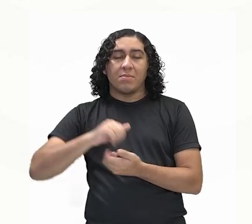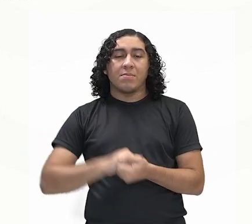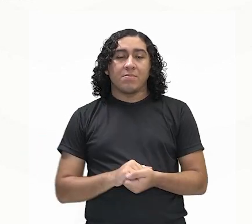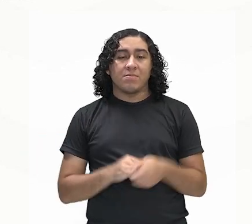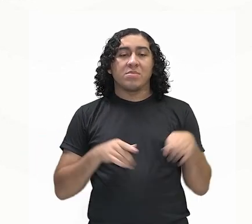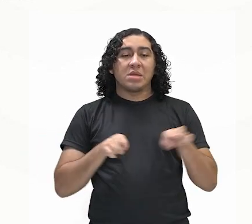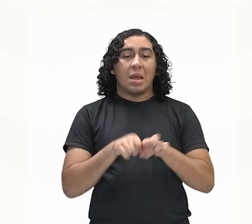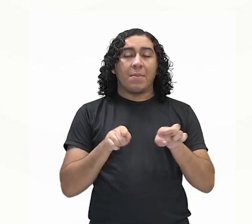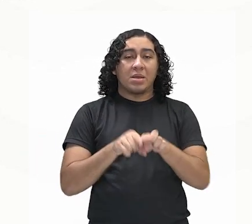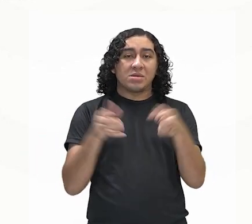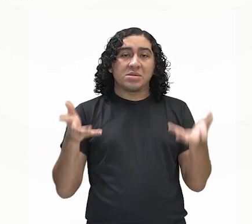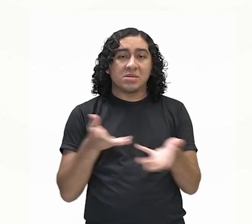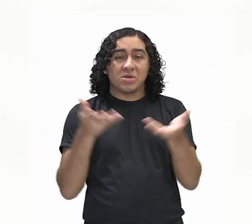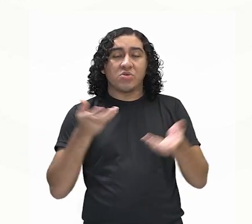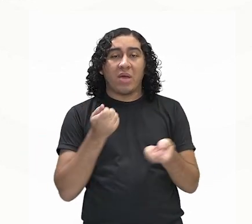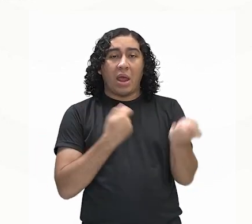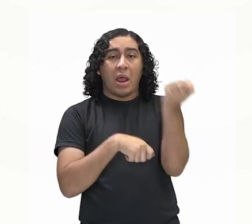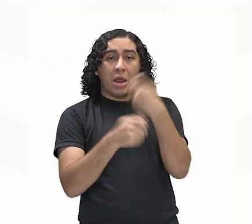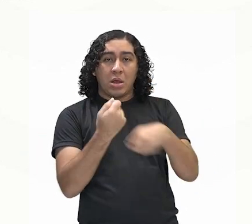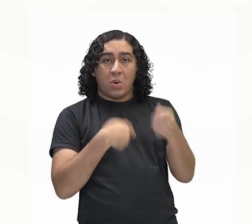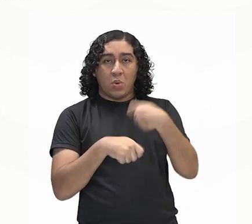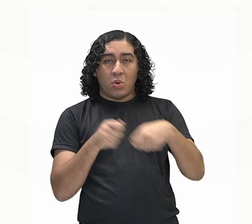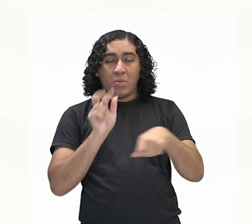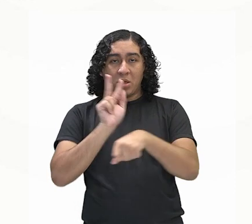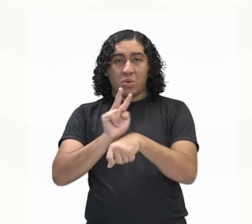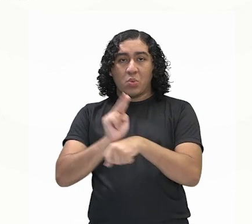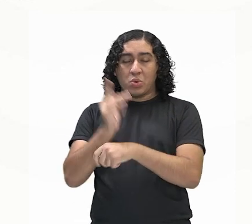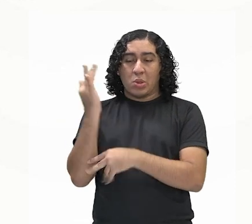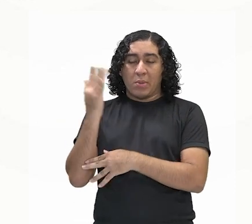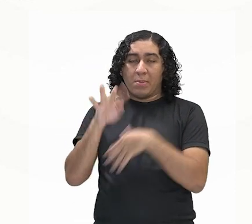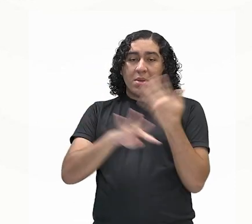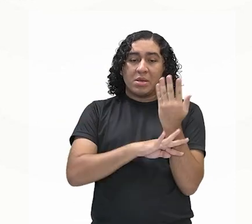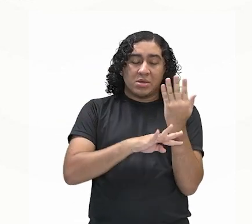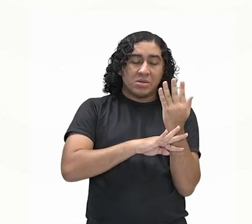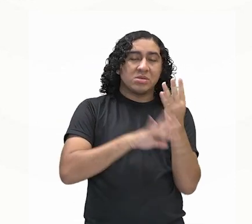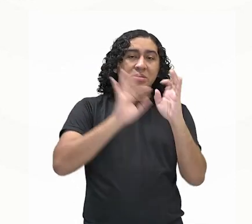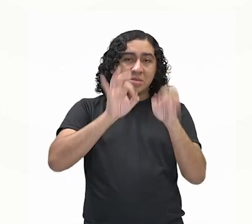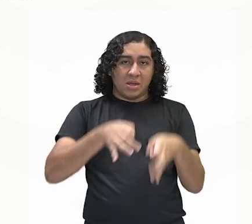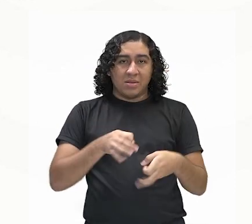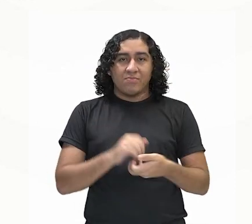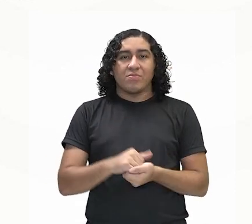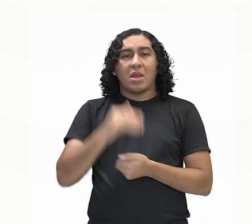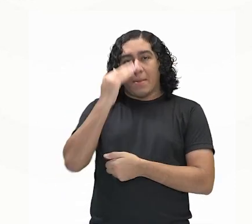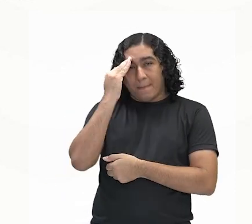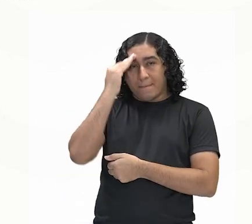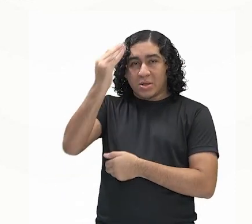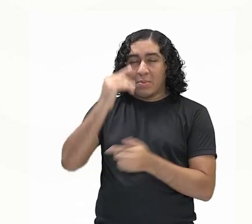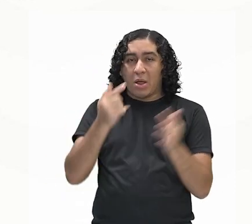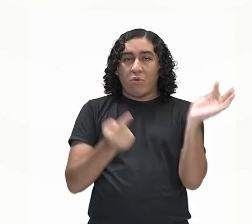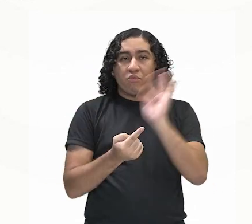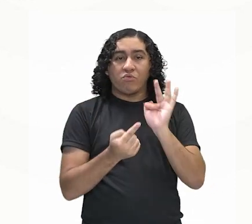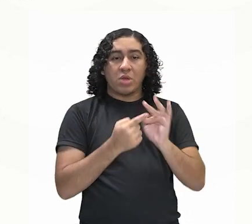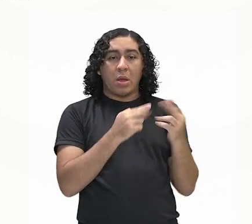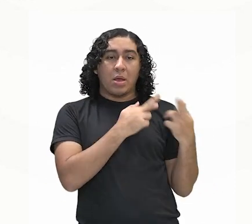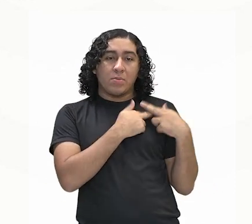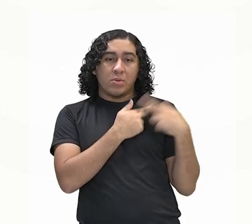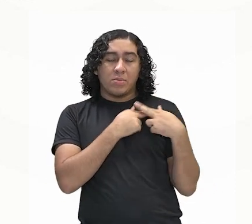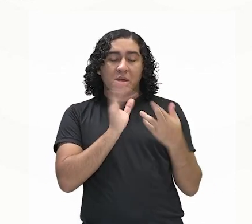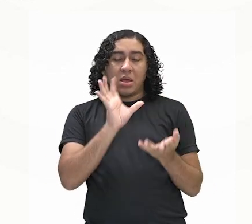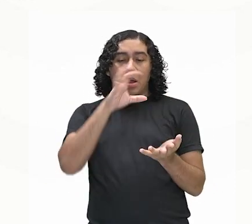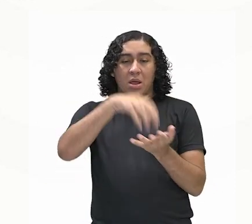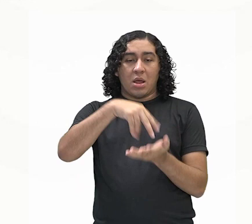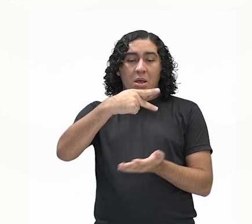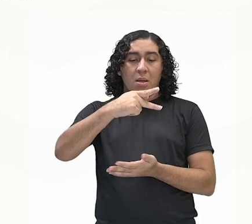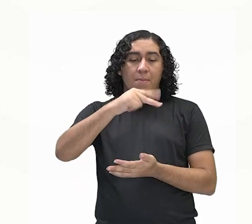economia sustentável, tá bom? Então, essas são as principais funções do PNUMA. E ele desenvolve os